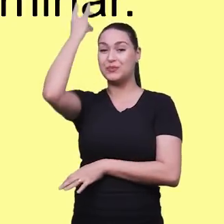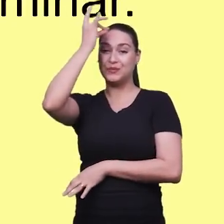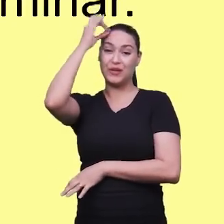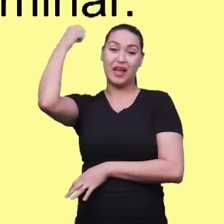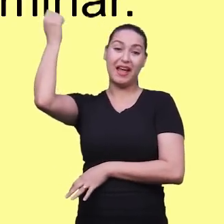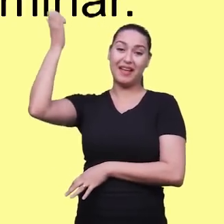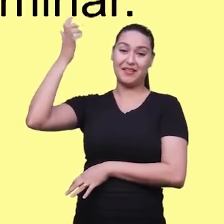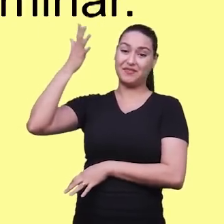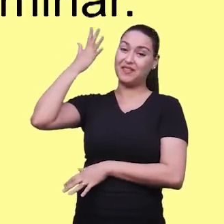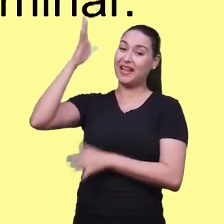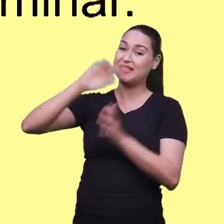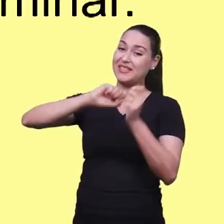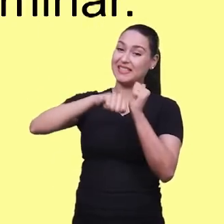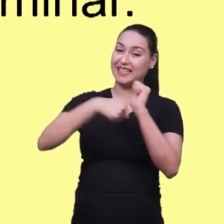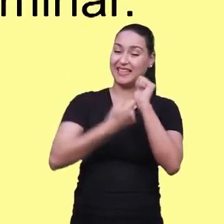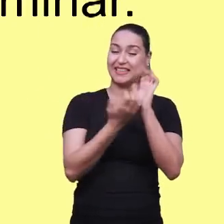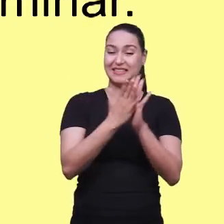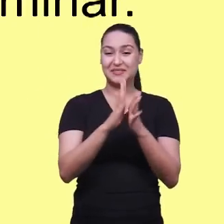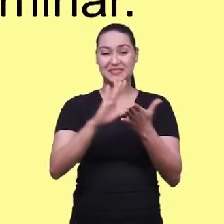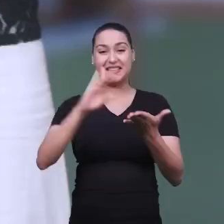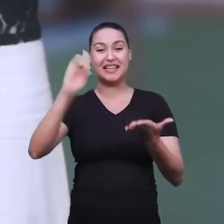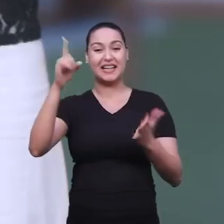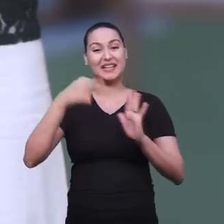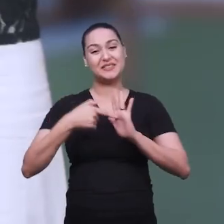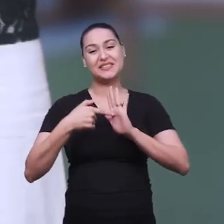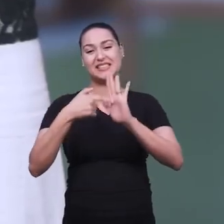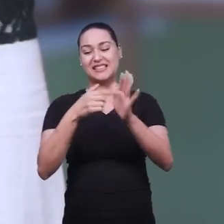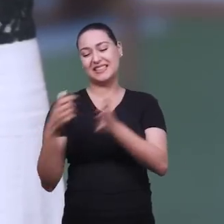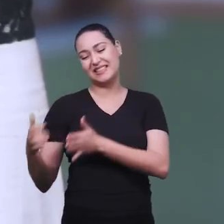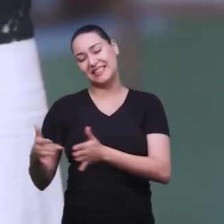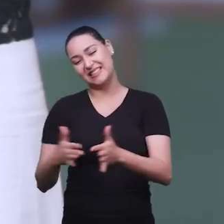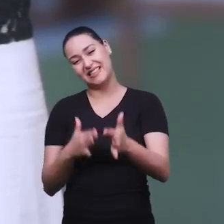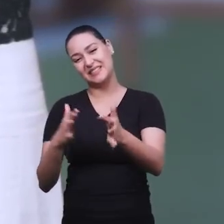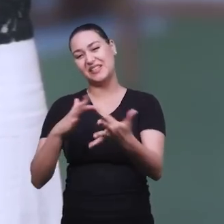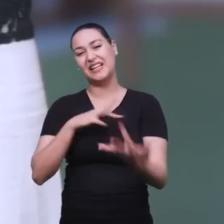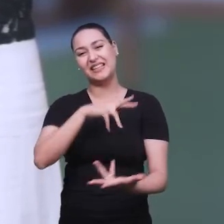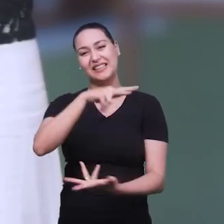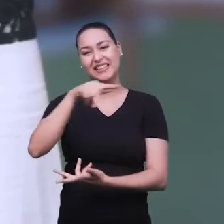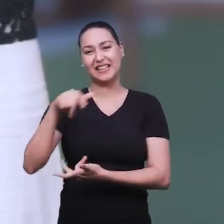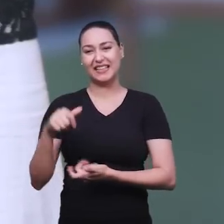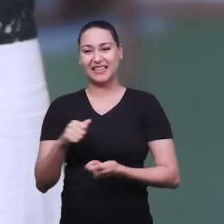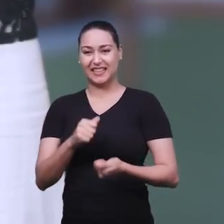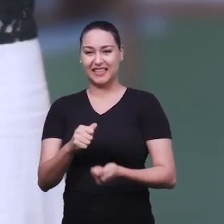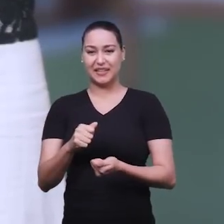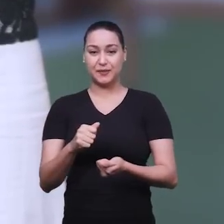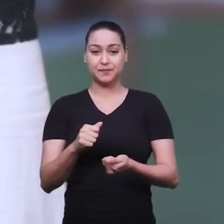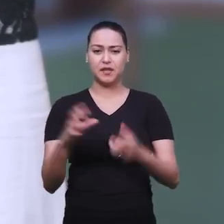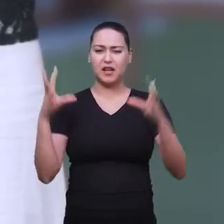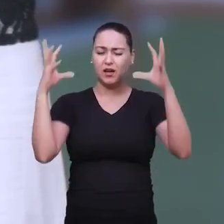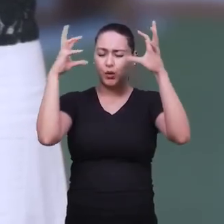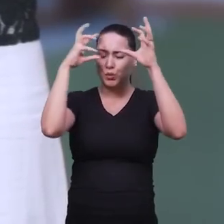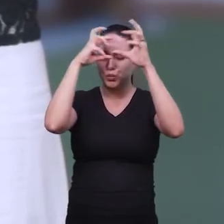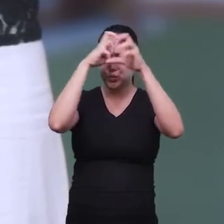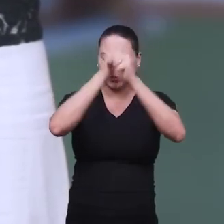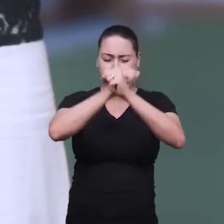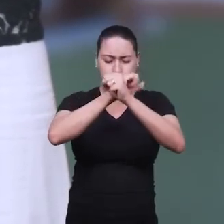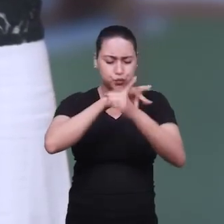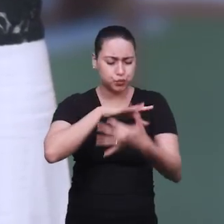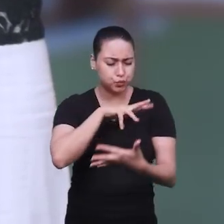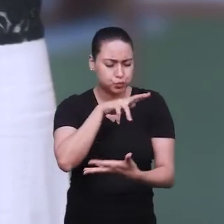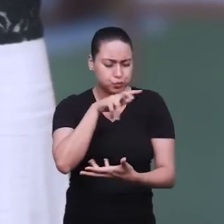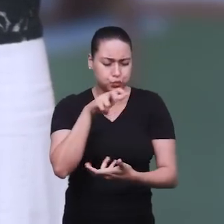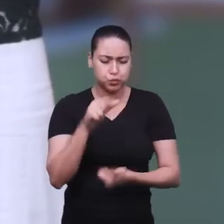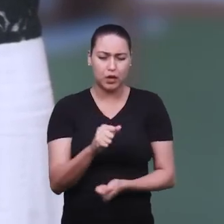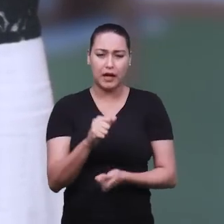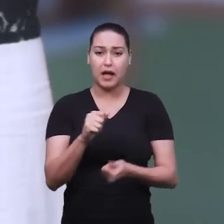nos revela os segredos da sua palavra, iluminando o nosso caminho aqui neste mundo. Na escuridão deste mundo, nós